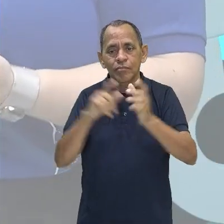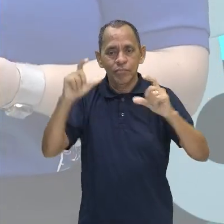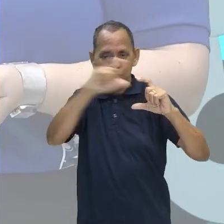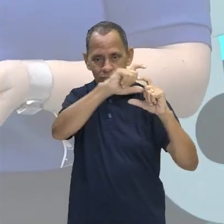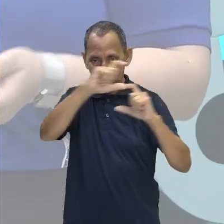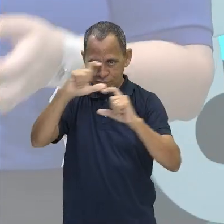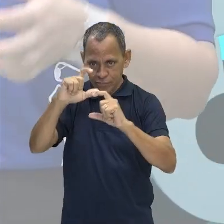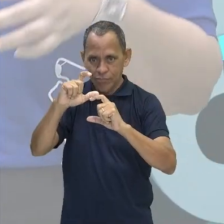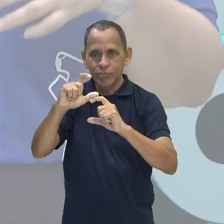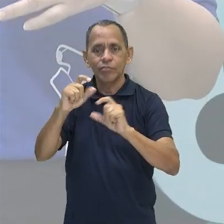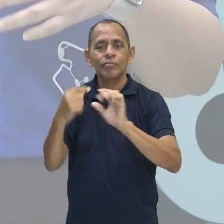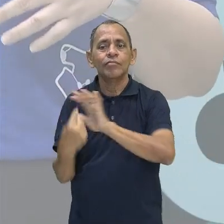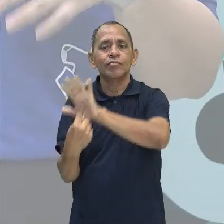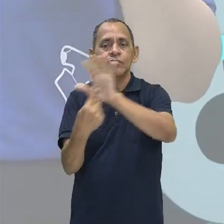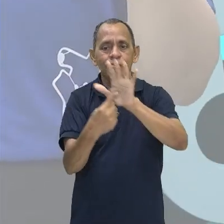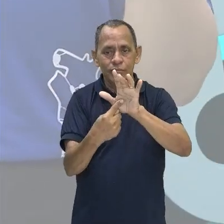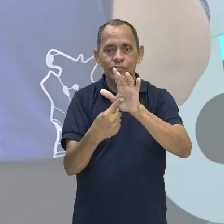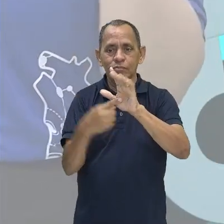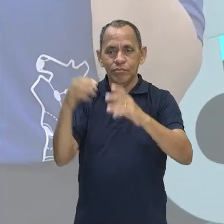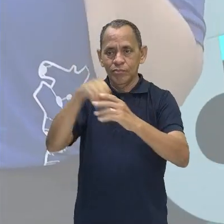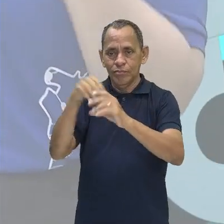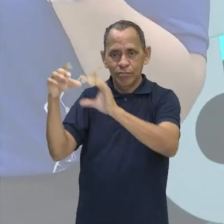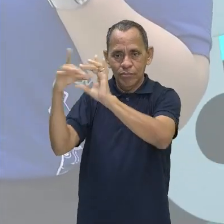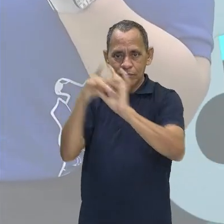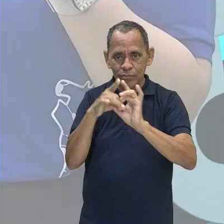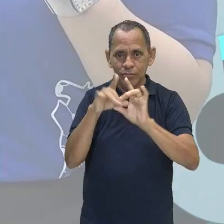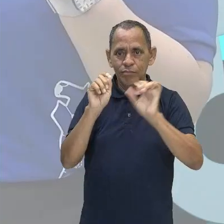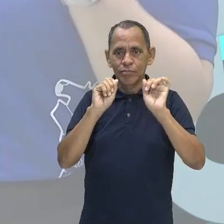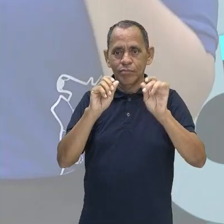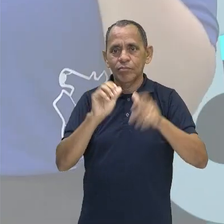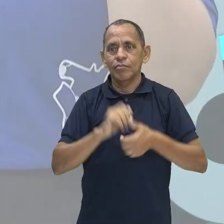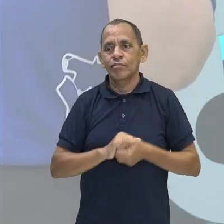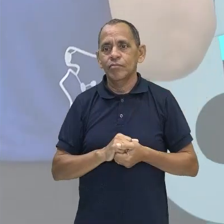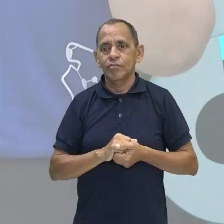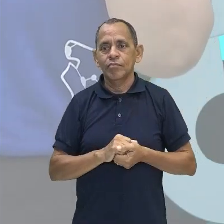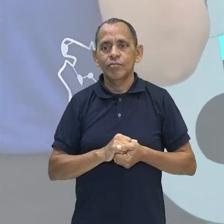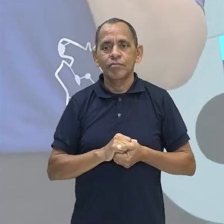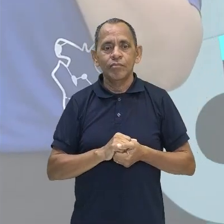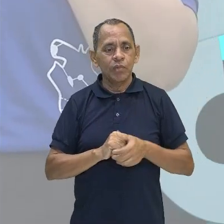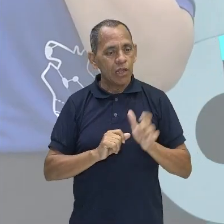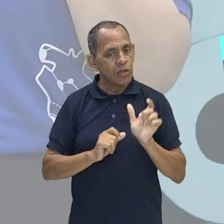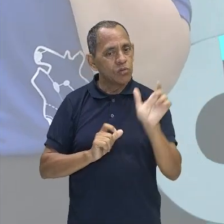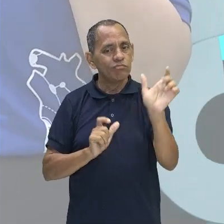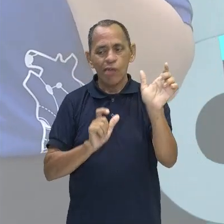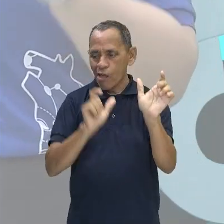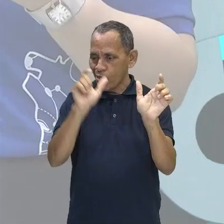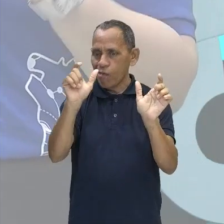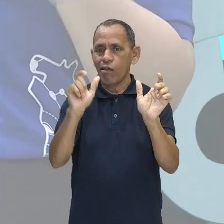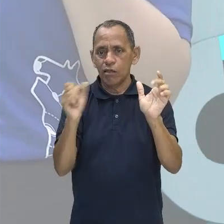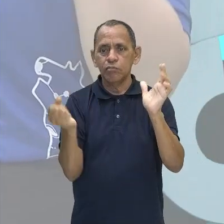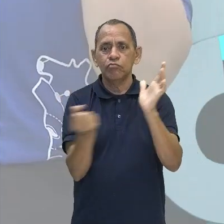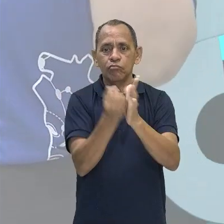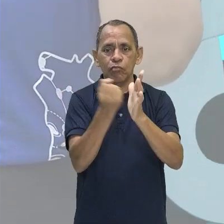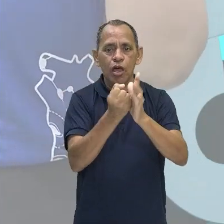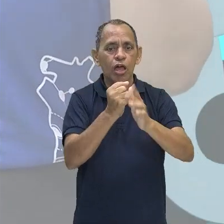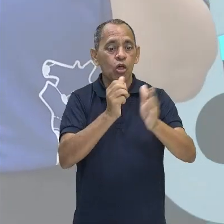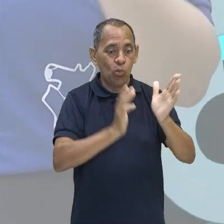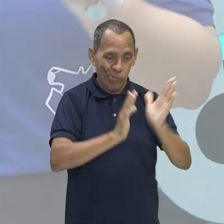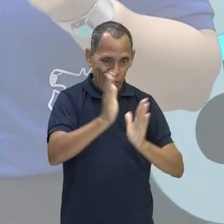essa contextualização. E essas palavras que marcam o tempo e o espaço